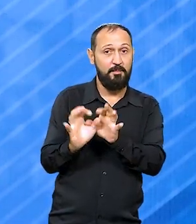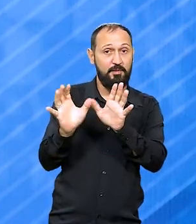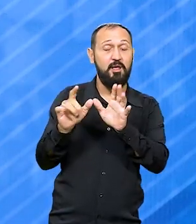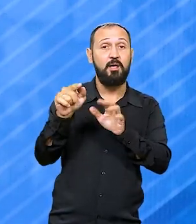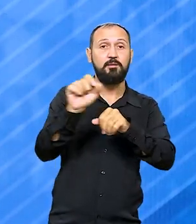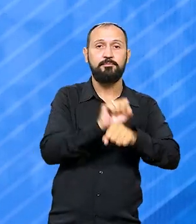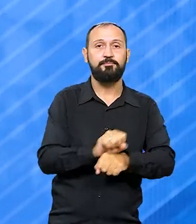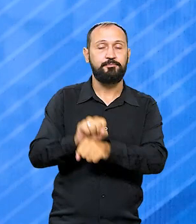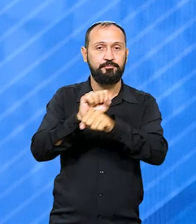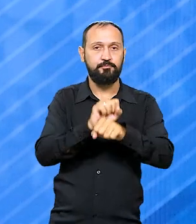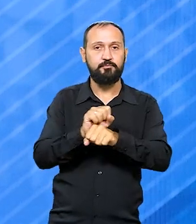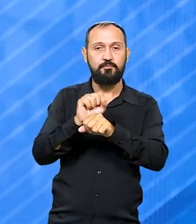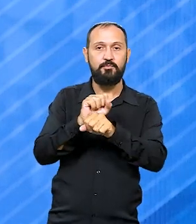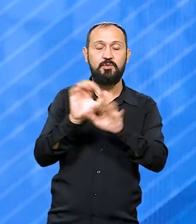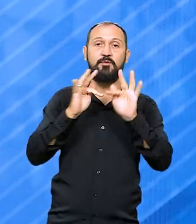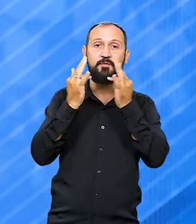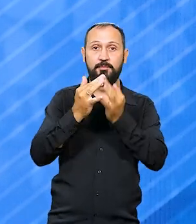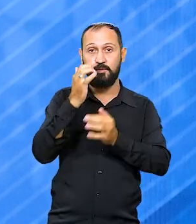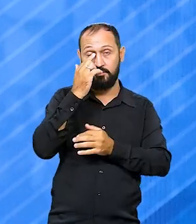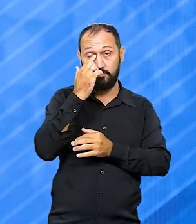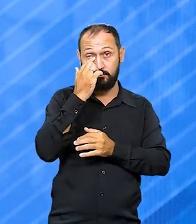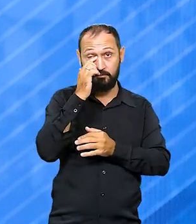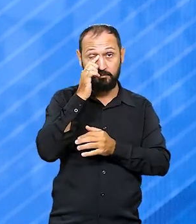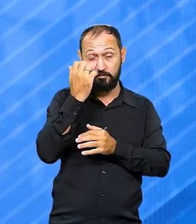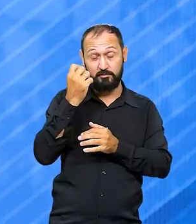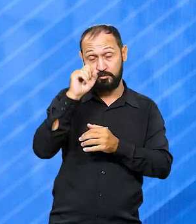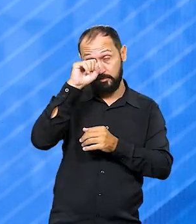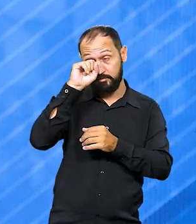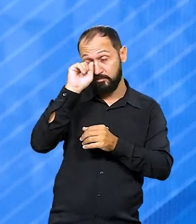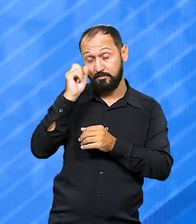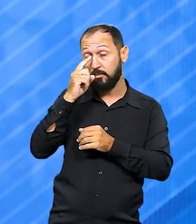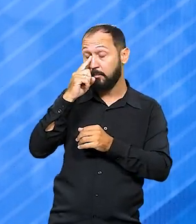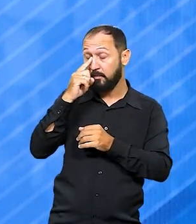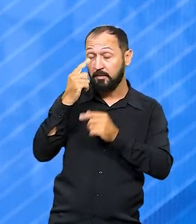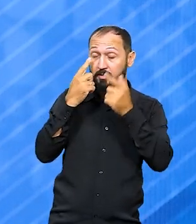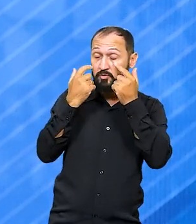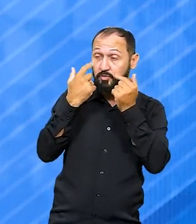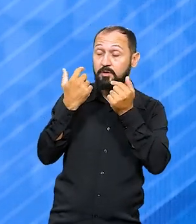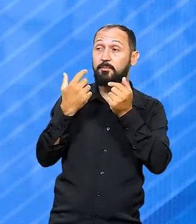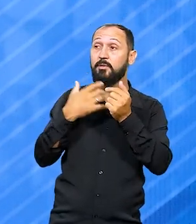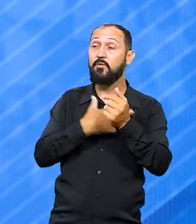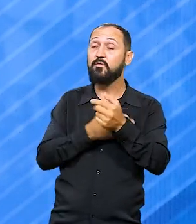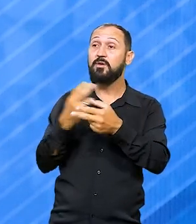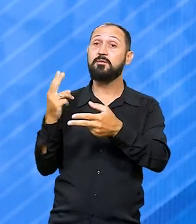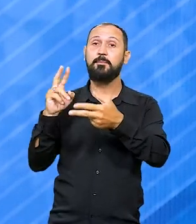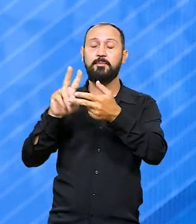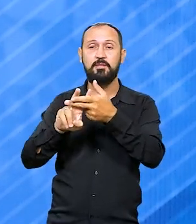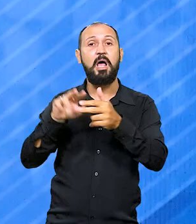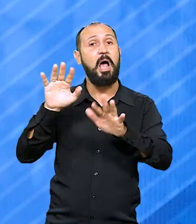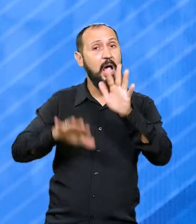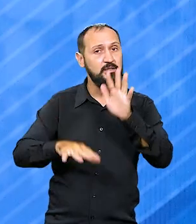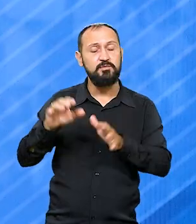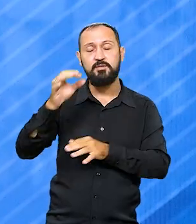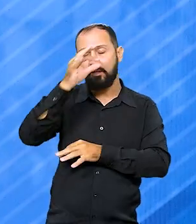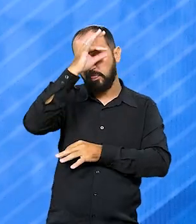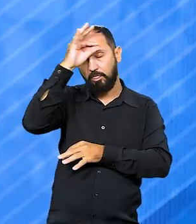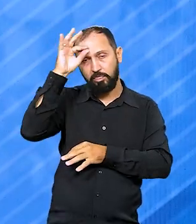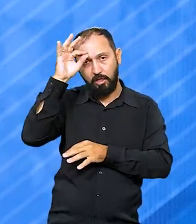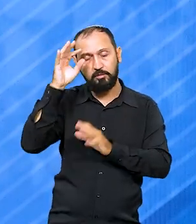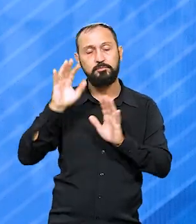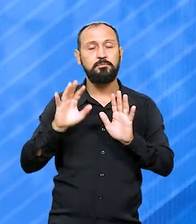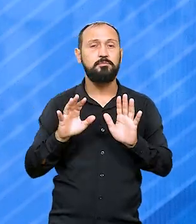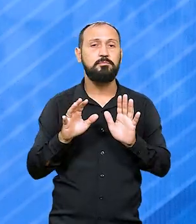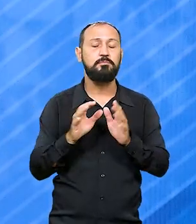mãos, é a esperança de toda uma família. É de uma mãe que está chorando por um filho que está preso, às vezes